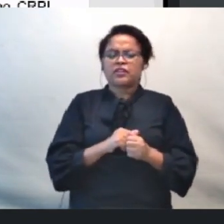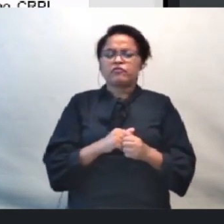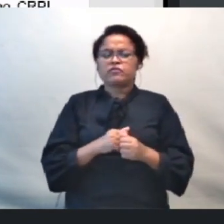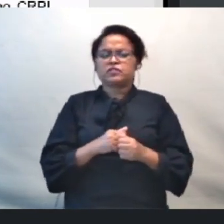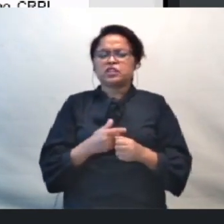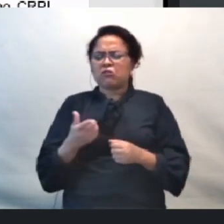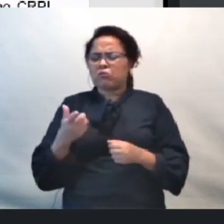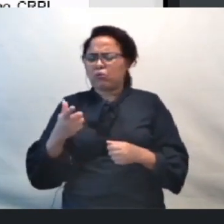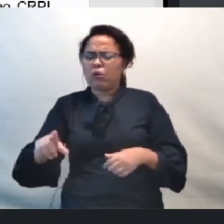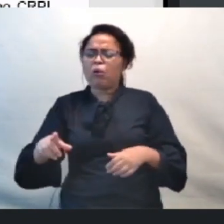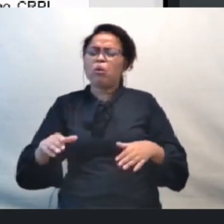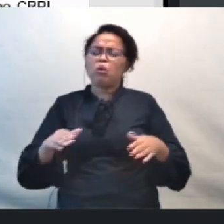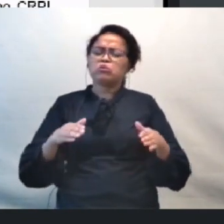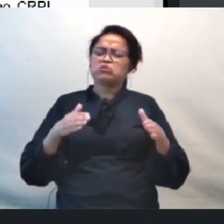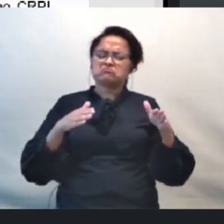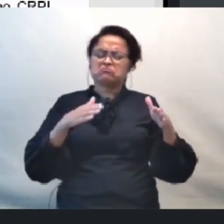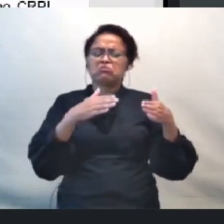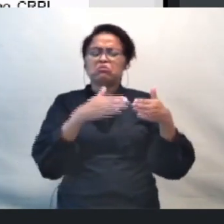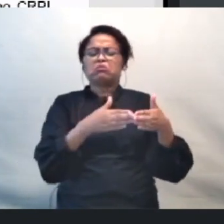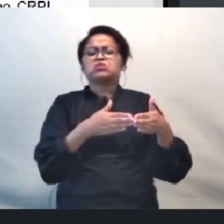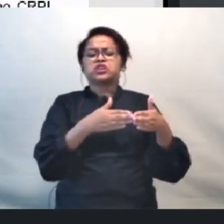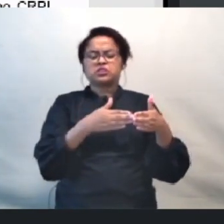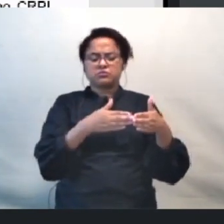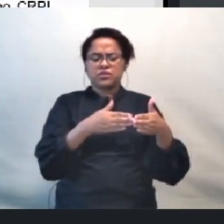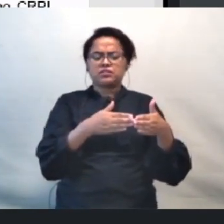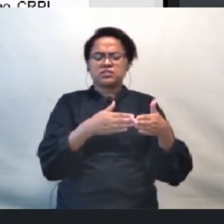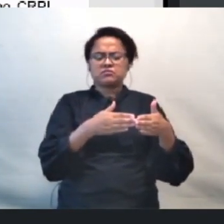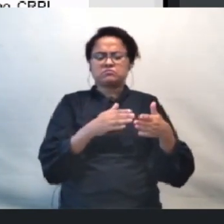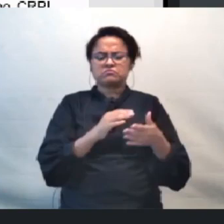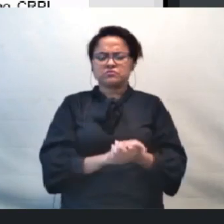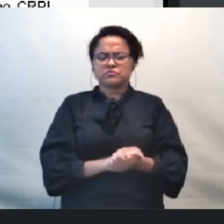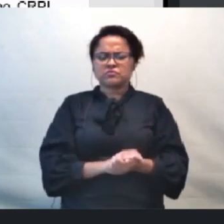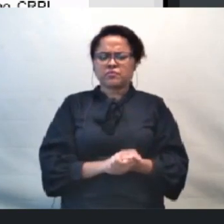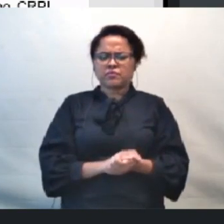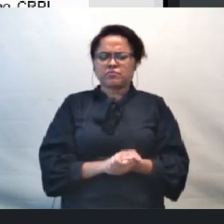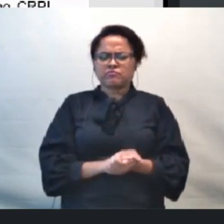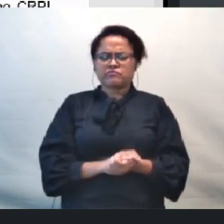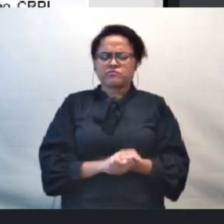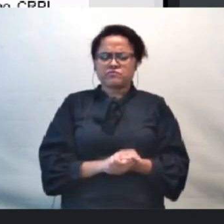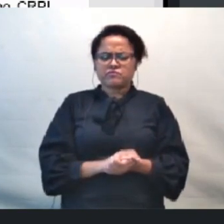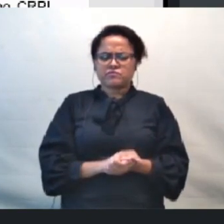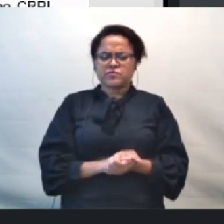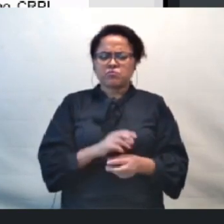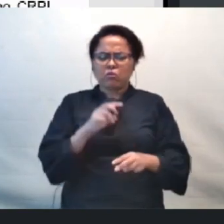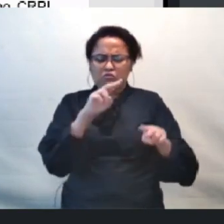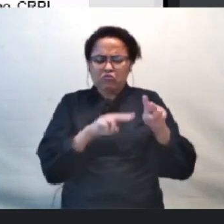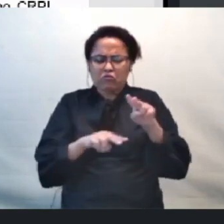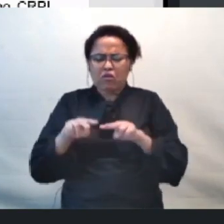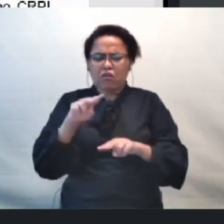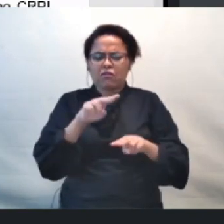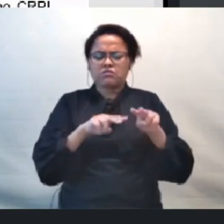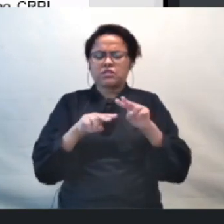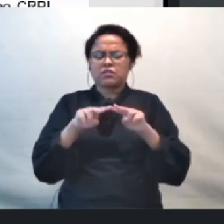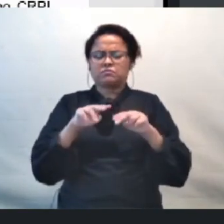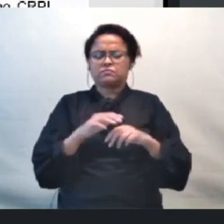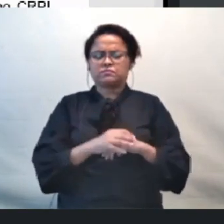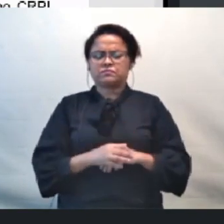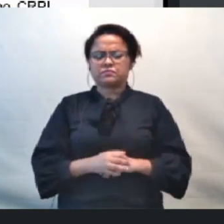podem acompanhar e falarem de todas.